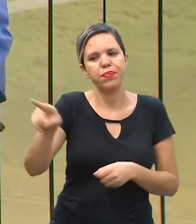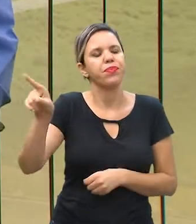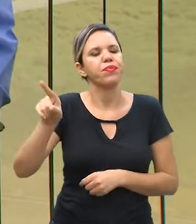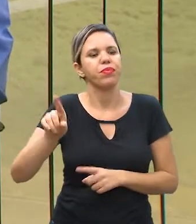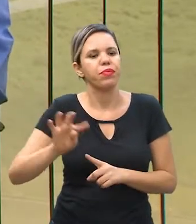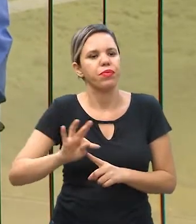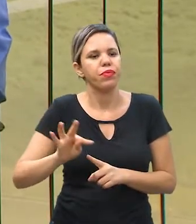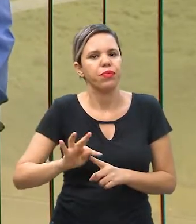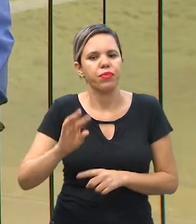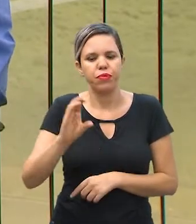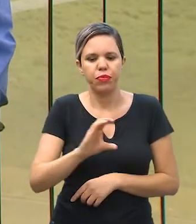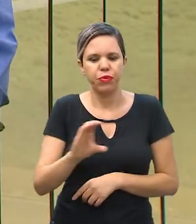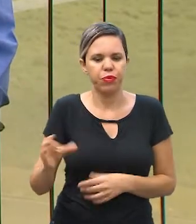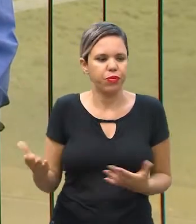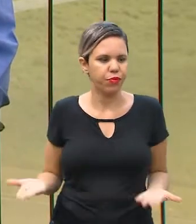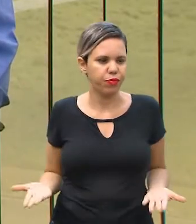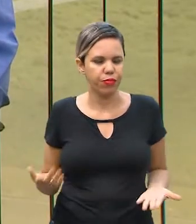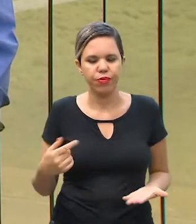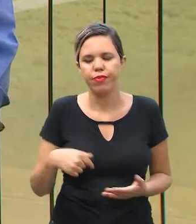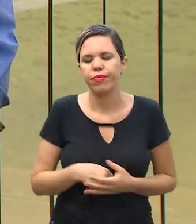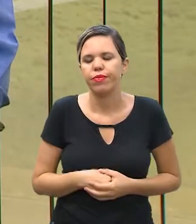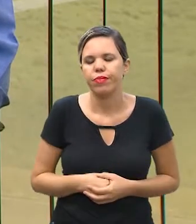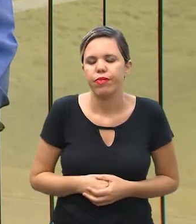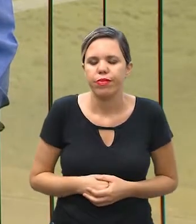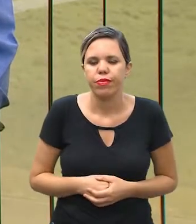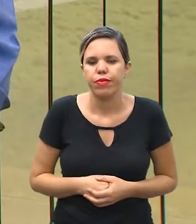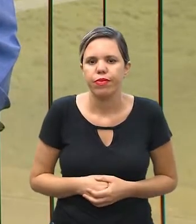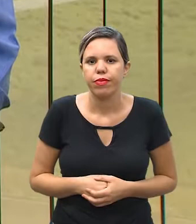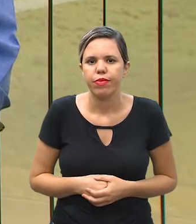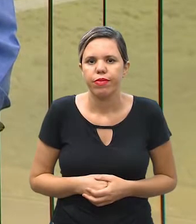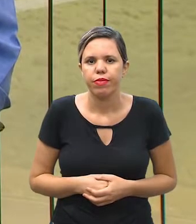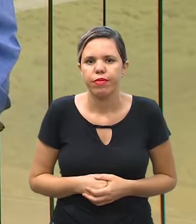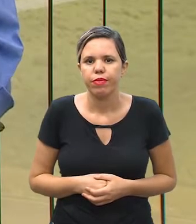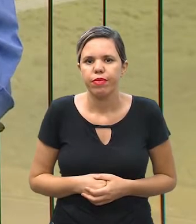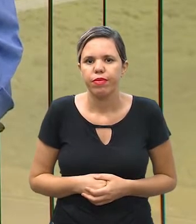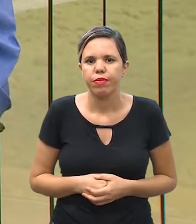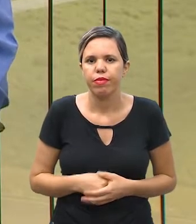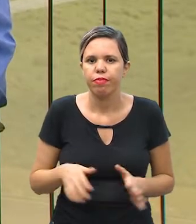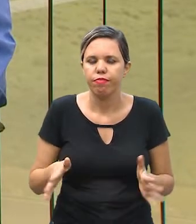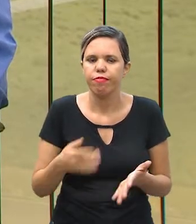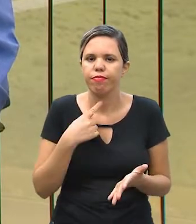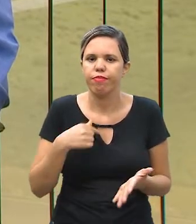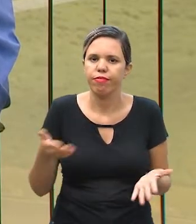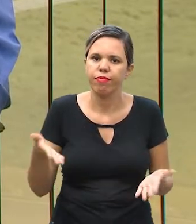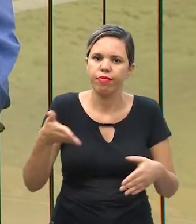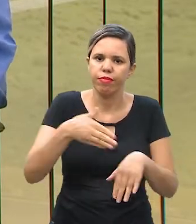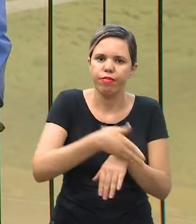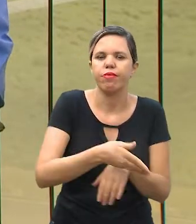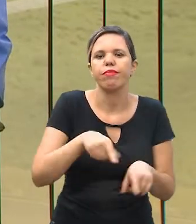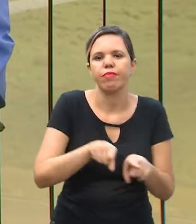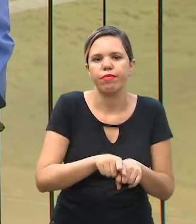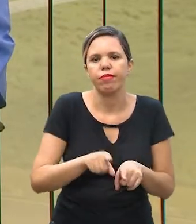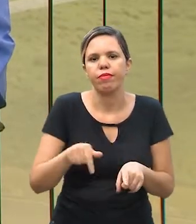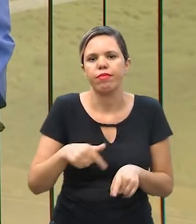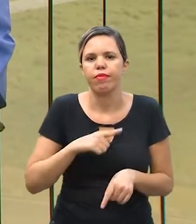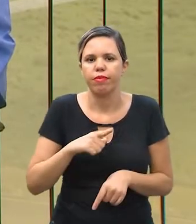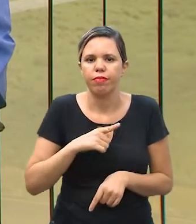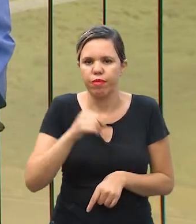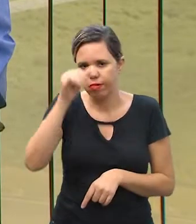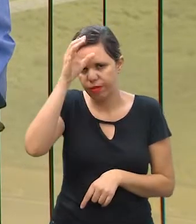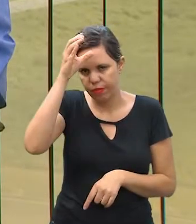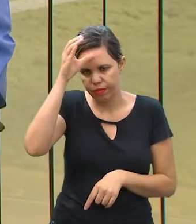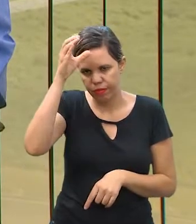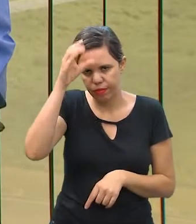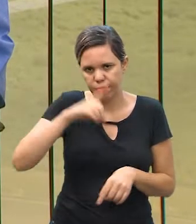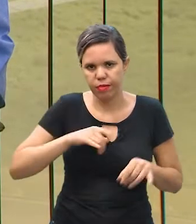no seminário e tal. Mas o sonho foi esse que me motivou a vir para cá. O meu tio tinha uma mercearia